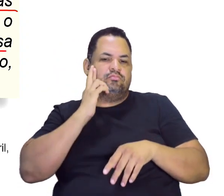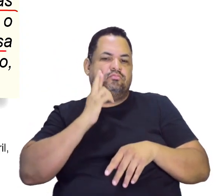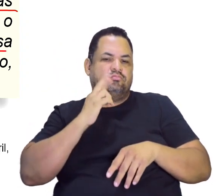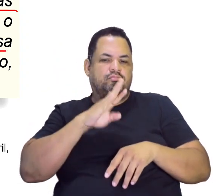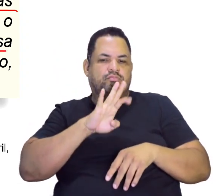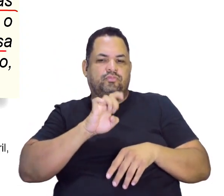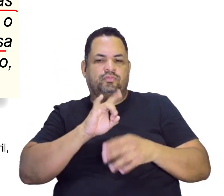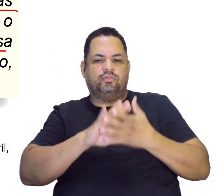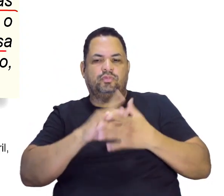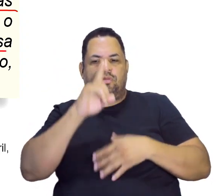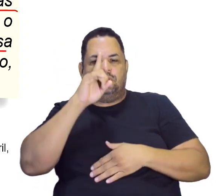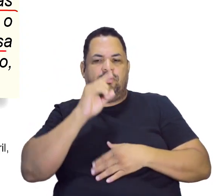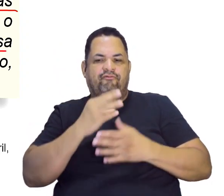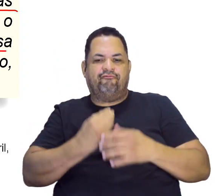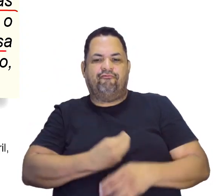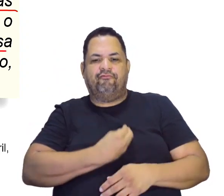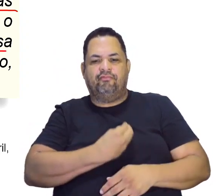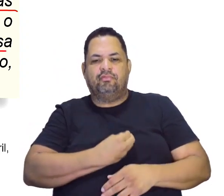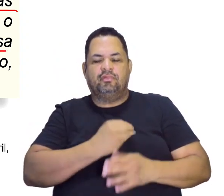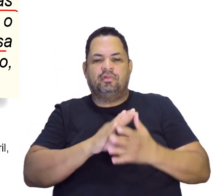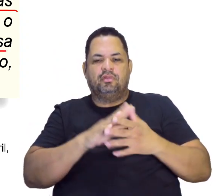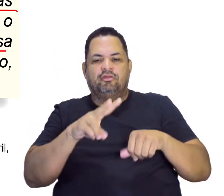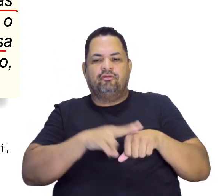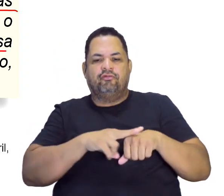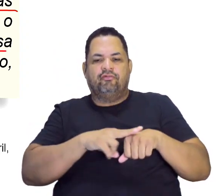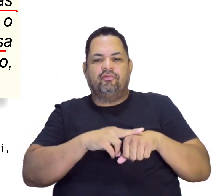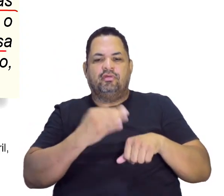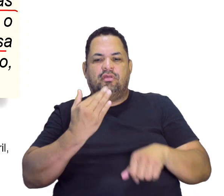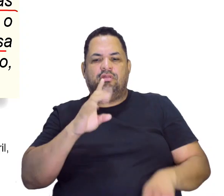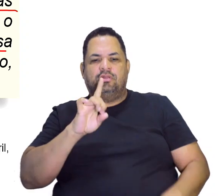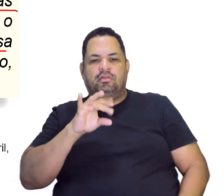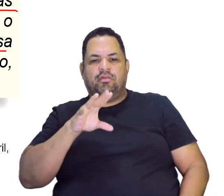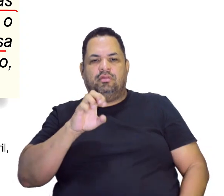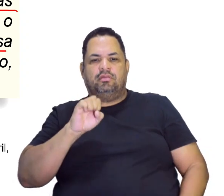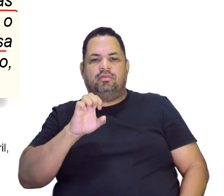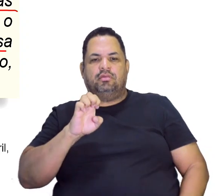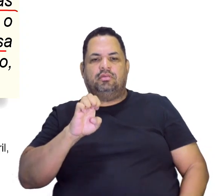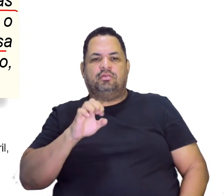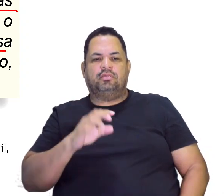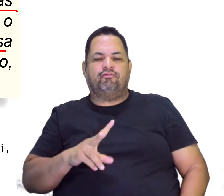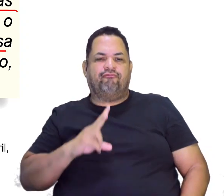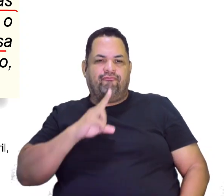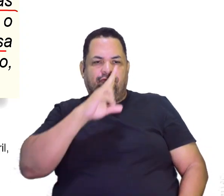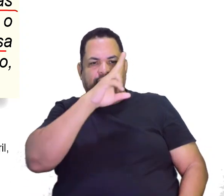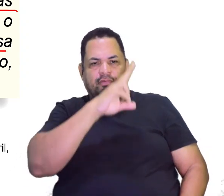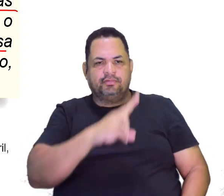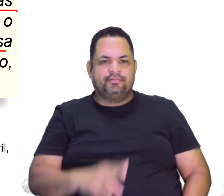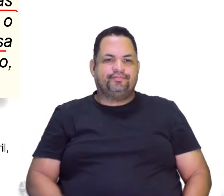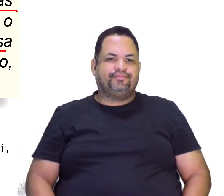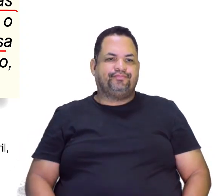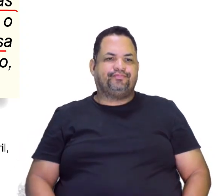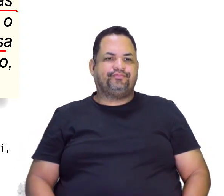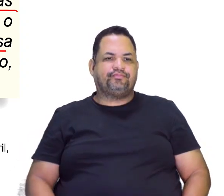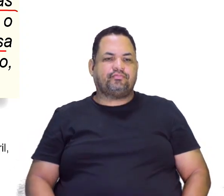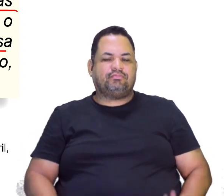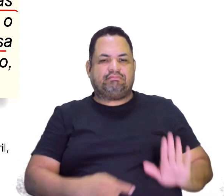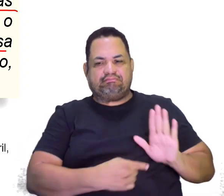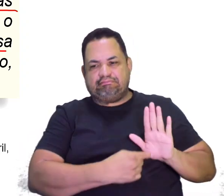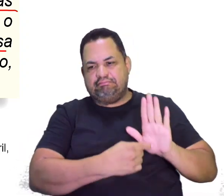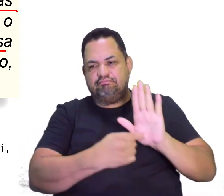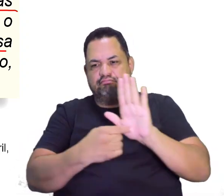violáo o amarelo Vivo e o verde cantante viu aí então aí tá aí assim